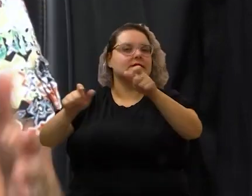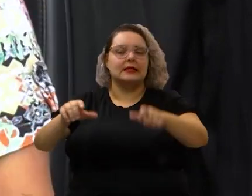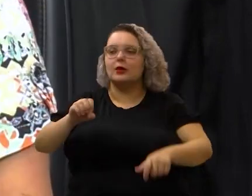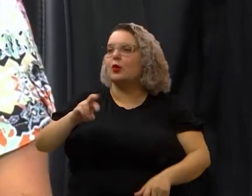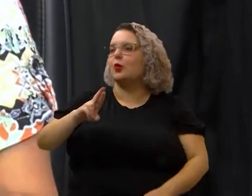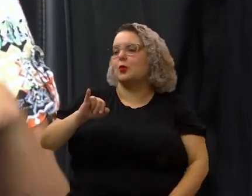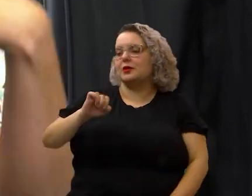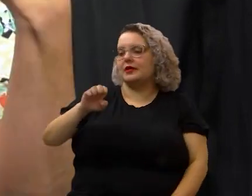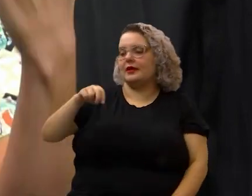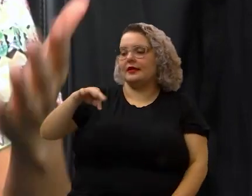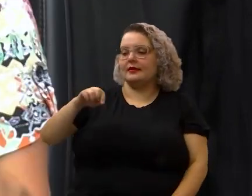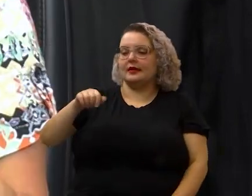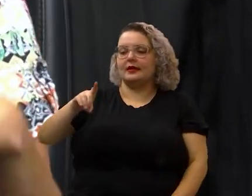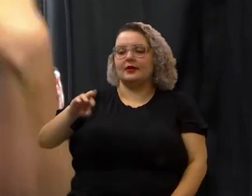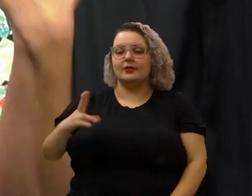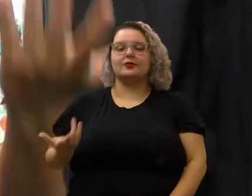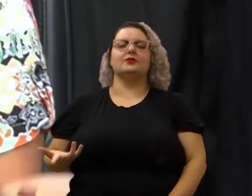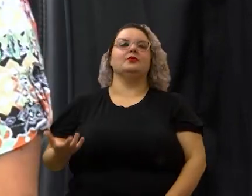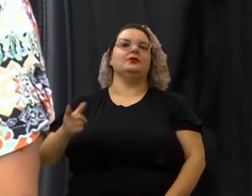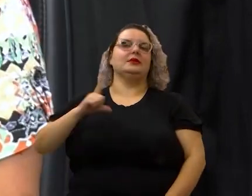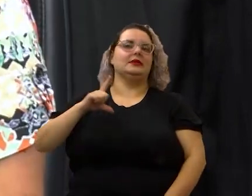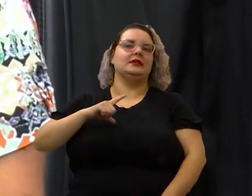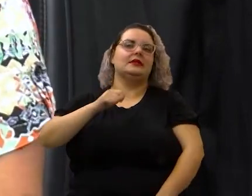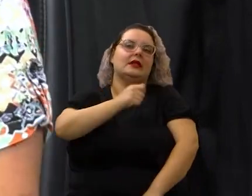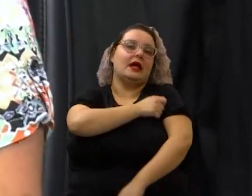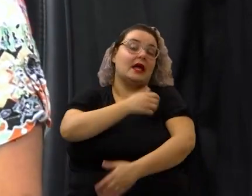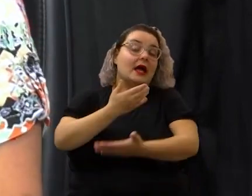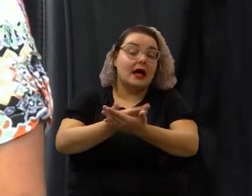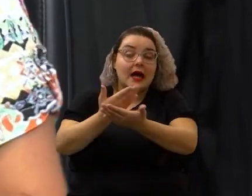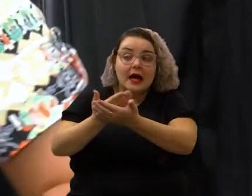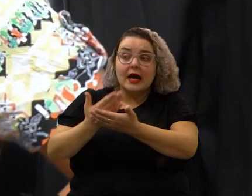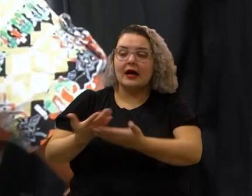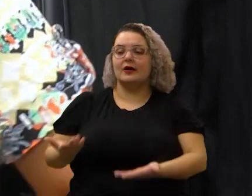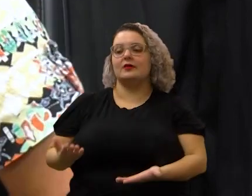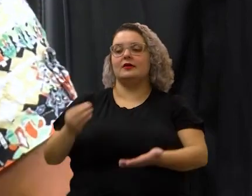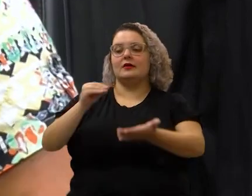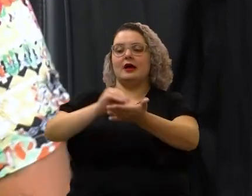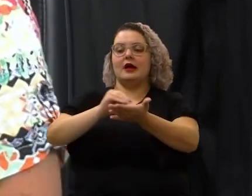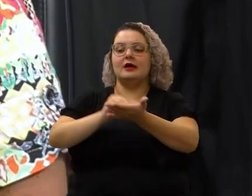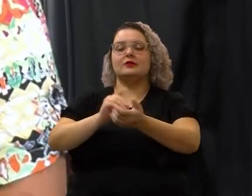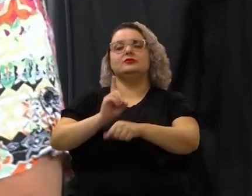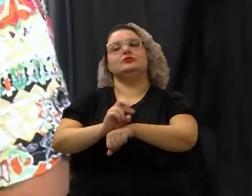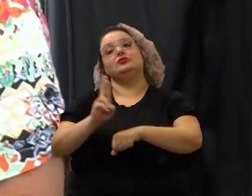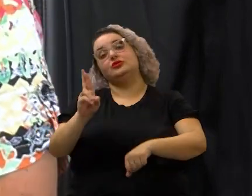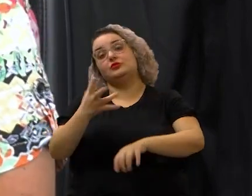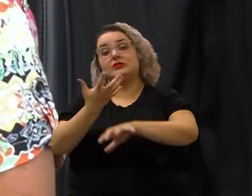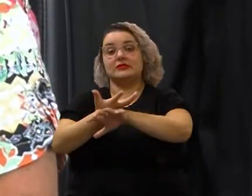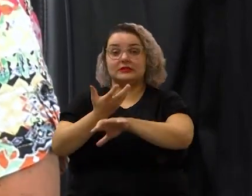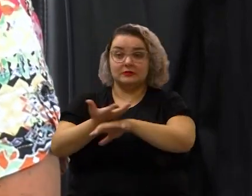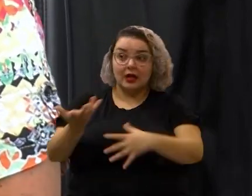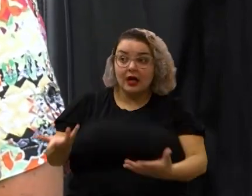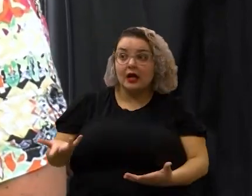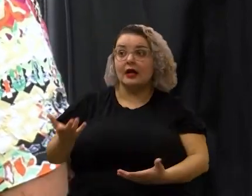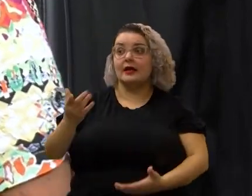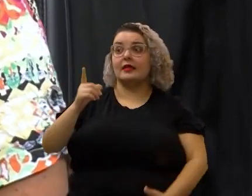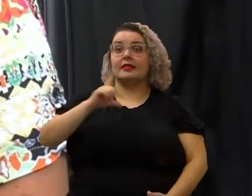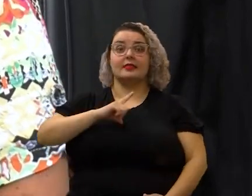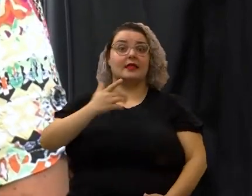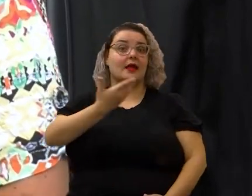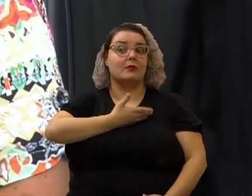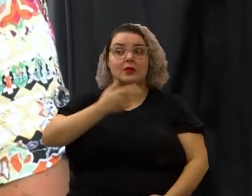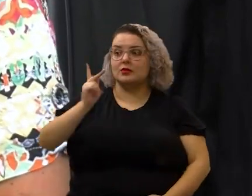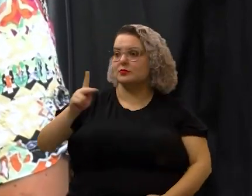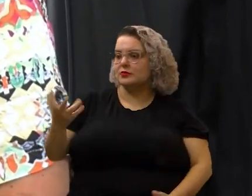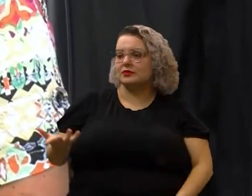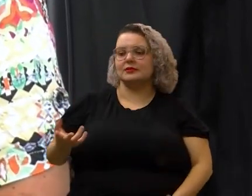tem colegas, tem as aulas. Eu estou fazendo uma disciplina esse semestre, né? Minha última disciplina do doutorado. E eu acho, e assim, para